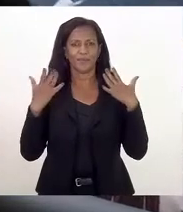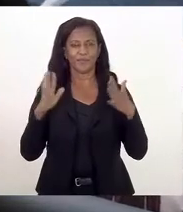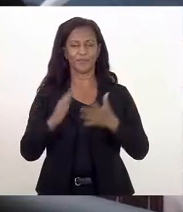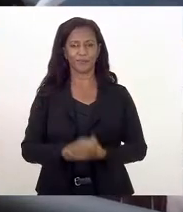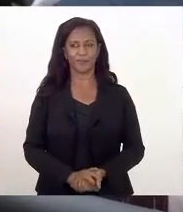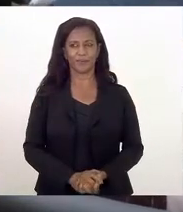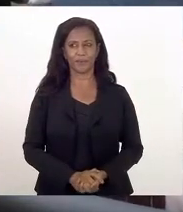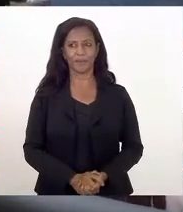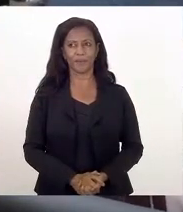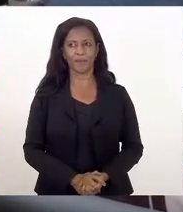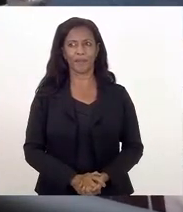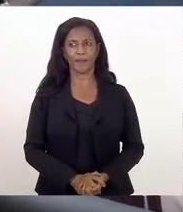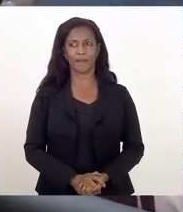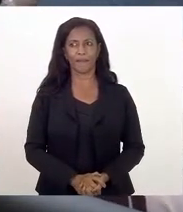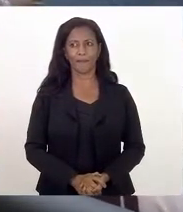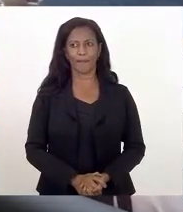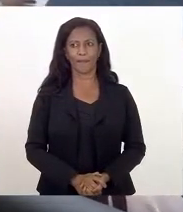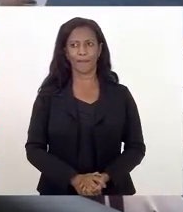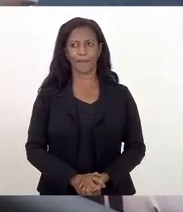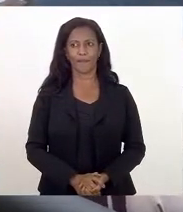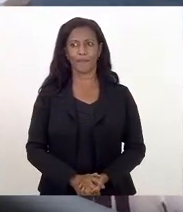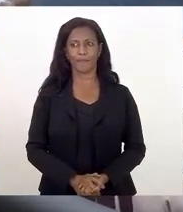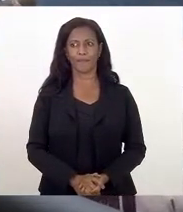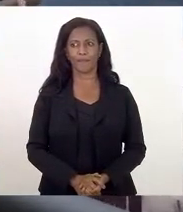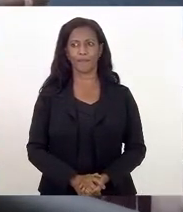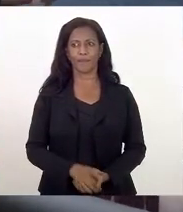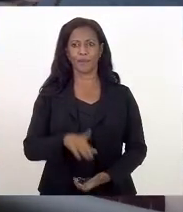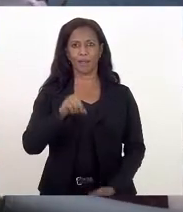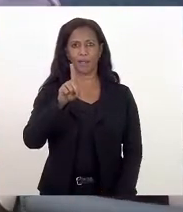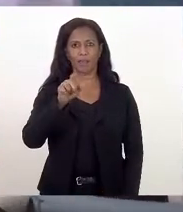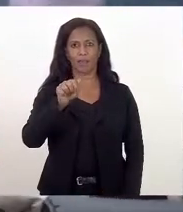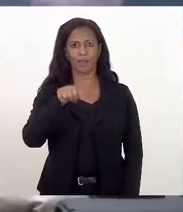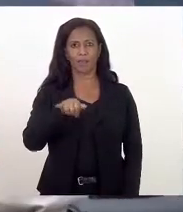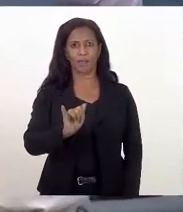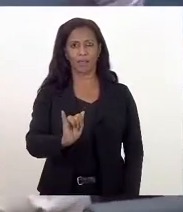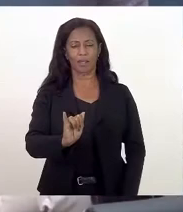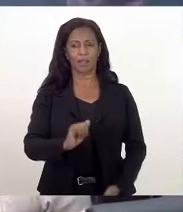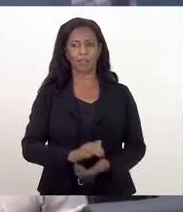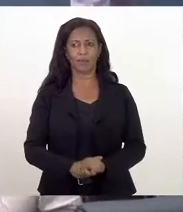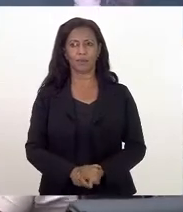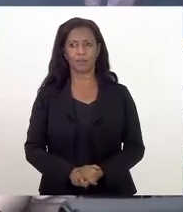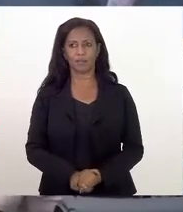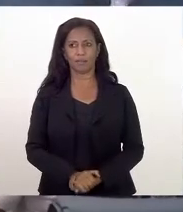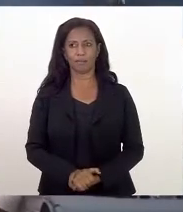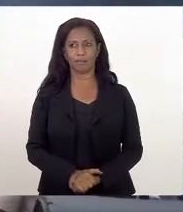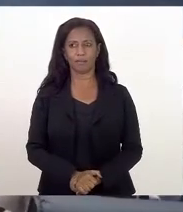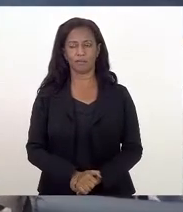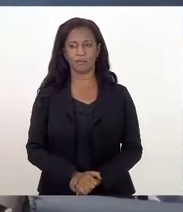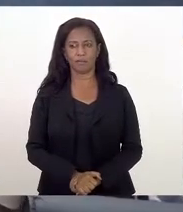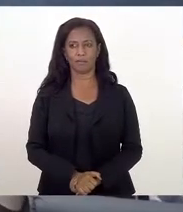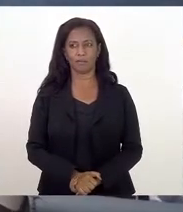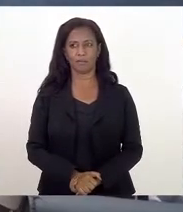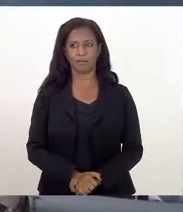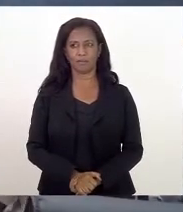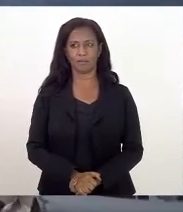Próxima. Oradora escrita. Deputada Dani, por favor. Seguida a Lana e a Eliomar e vamos à pauta.